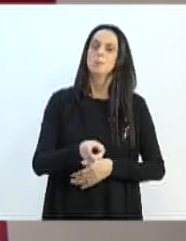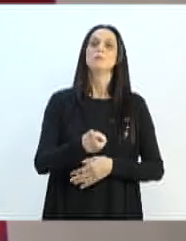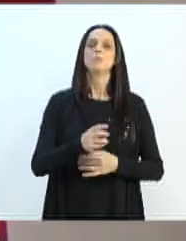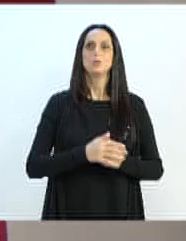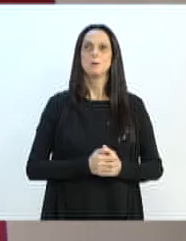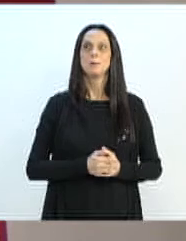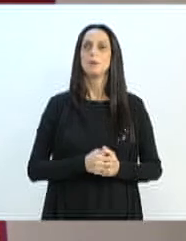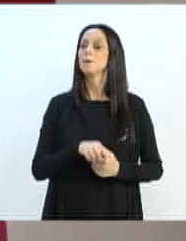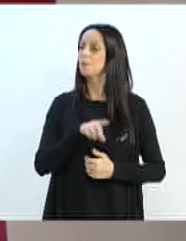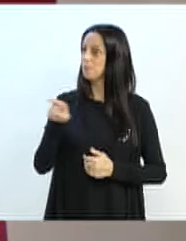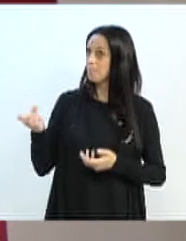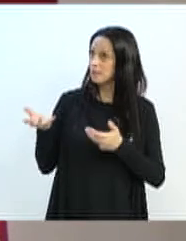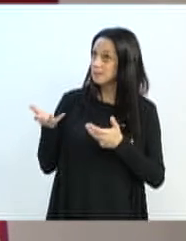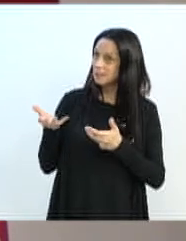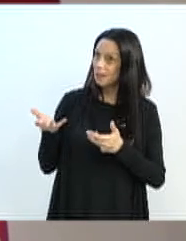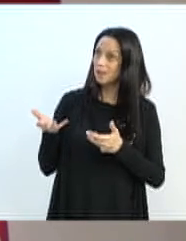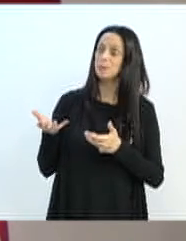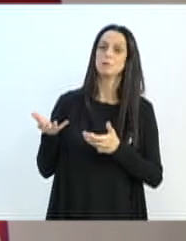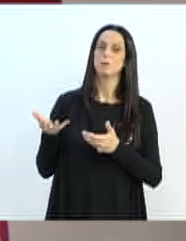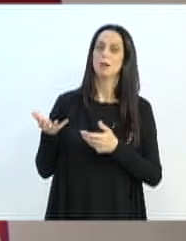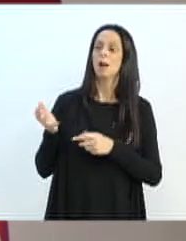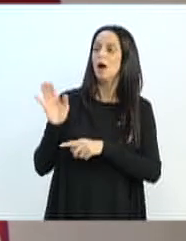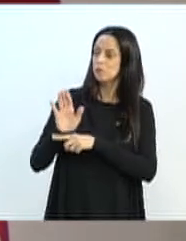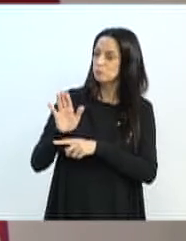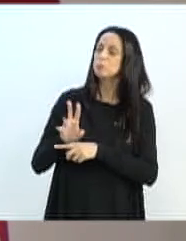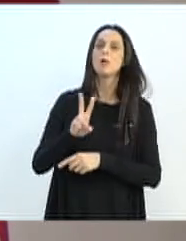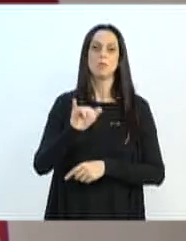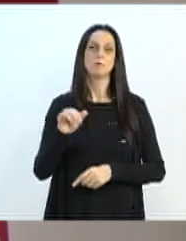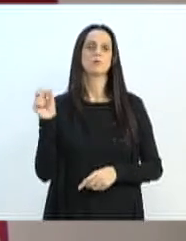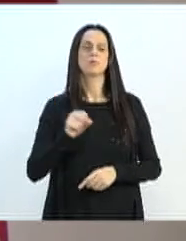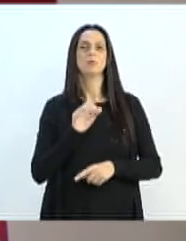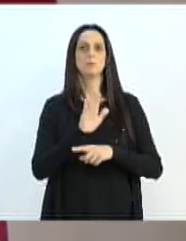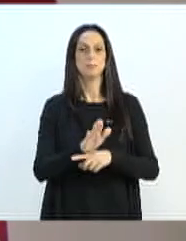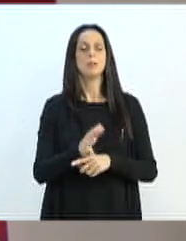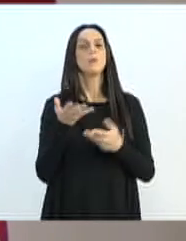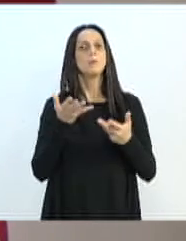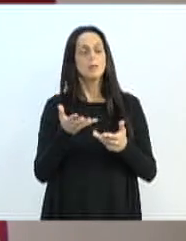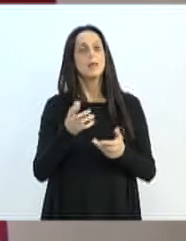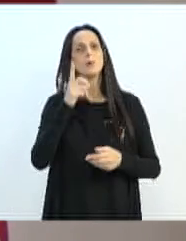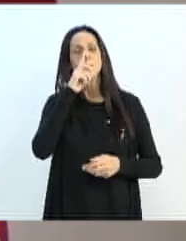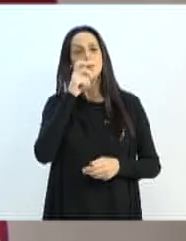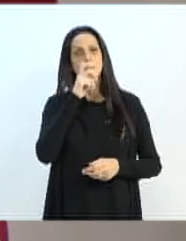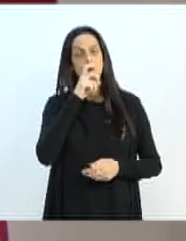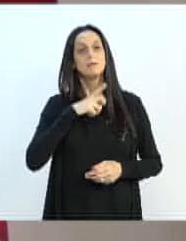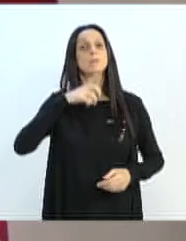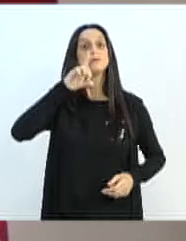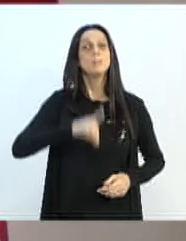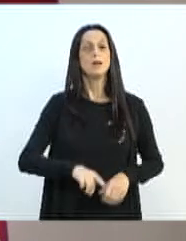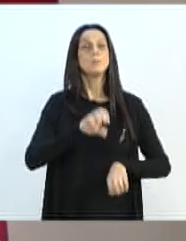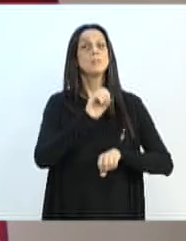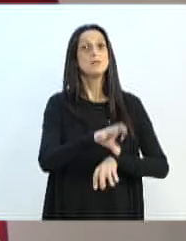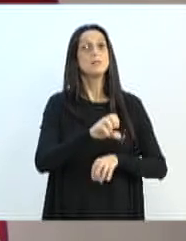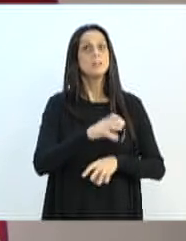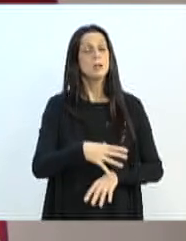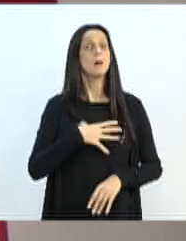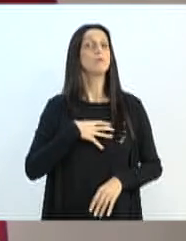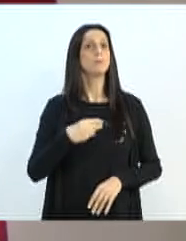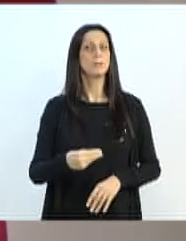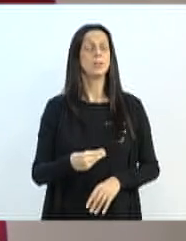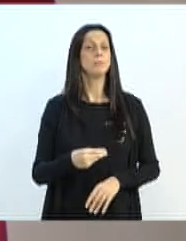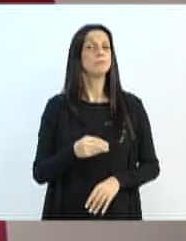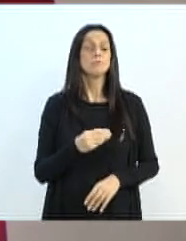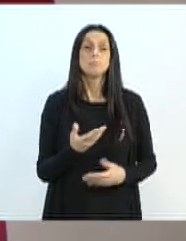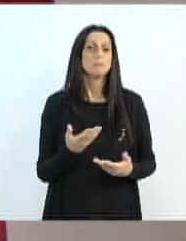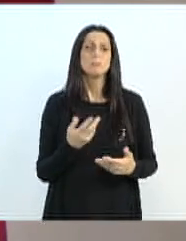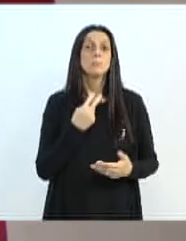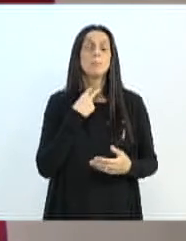contem comigo para tentar assegurar ao máximo que as famílias têm o direito, sim, de educarem seus filhos das formas que mais lhe convém, sem